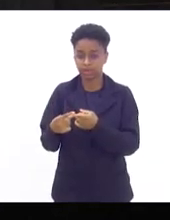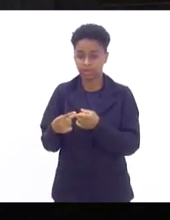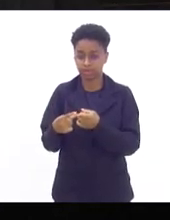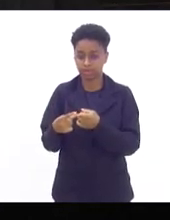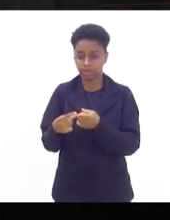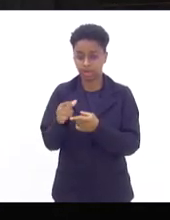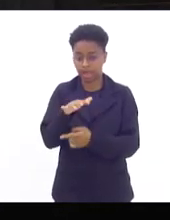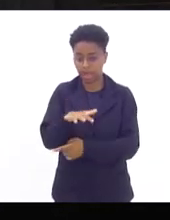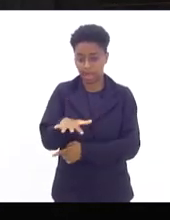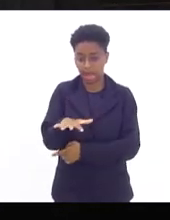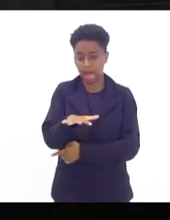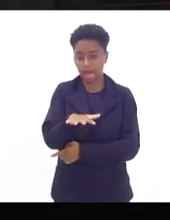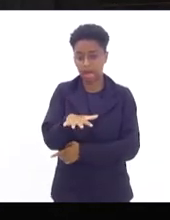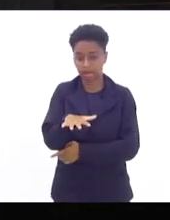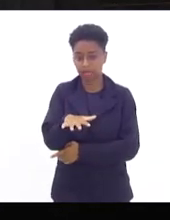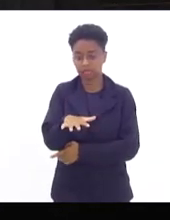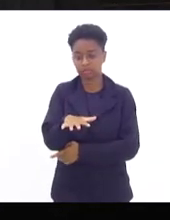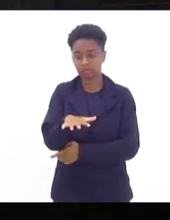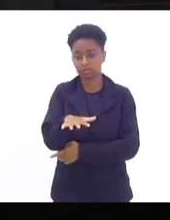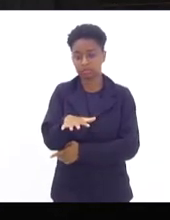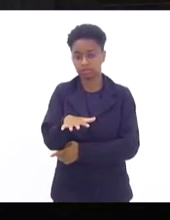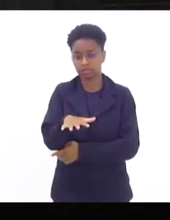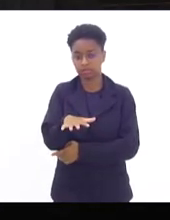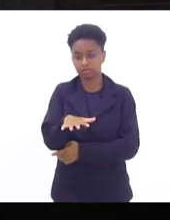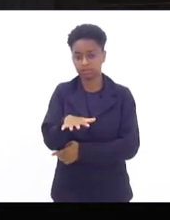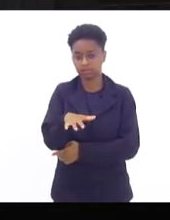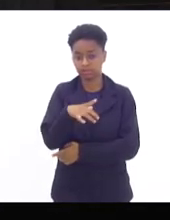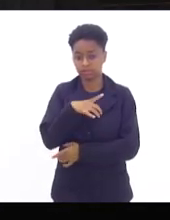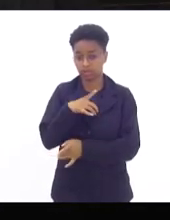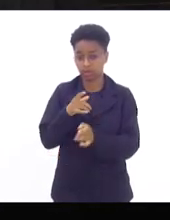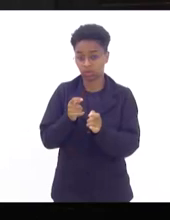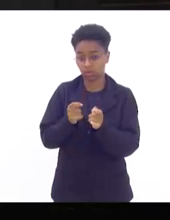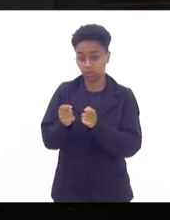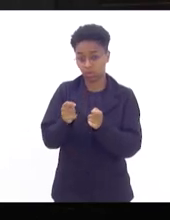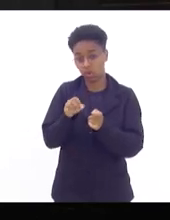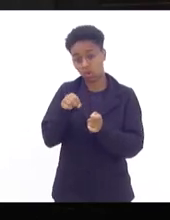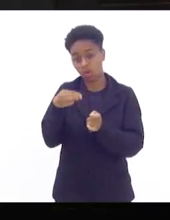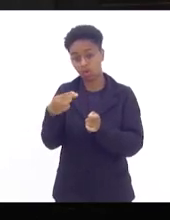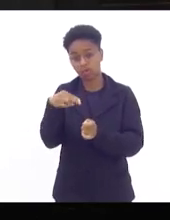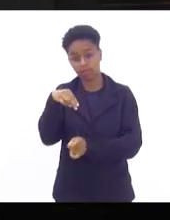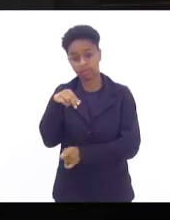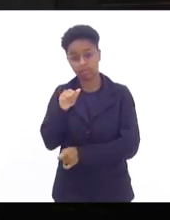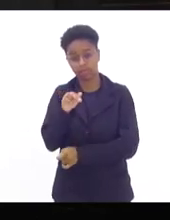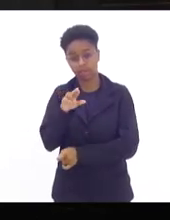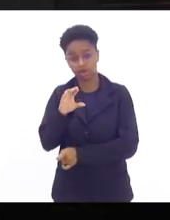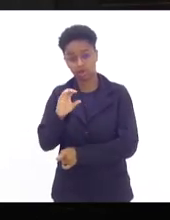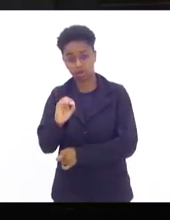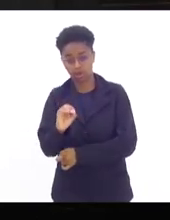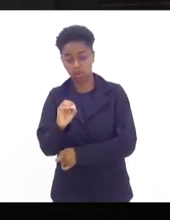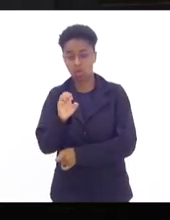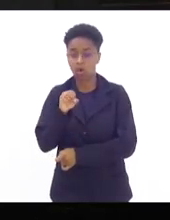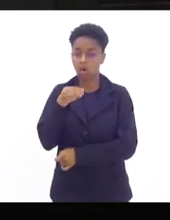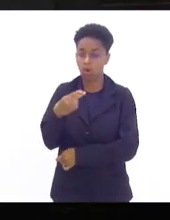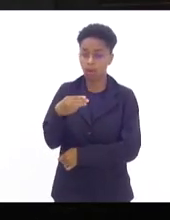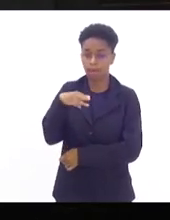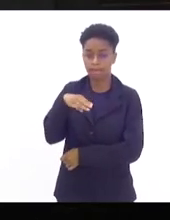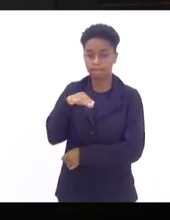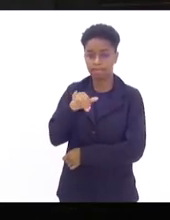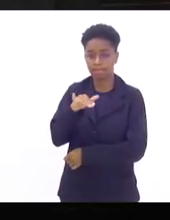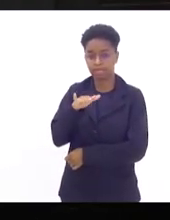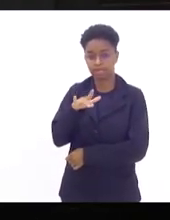essas áreas, dominadas ou pelo narco, ou pela milícia, ou